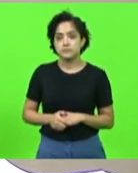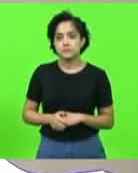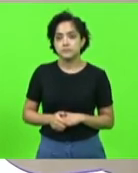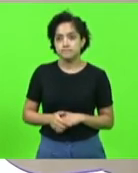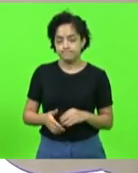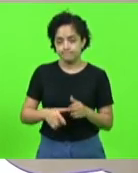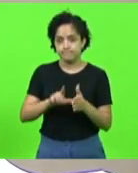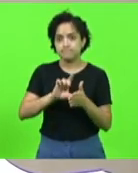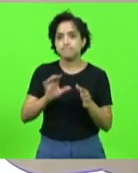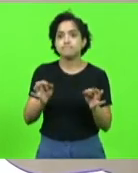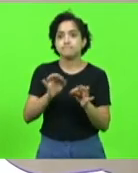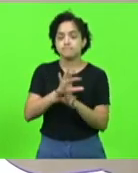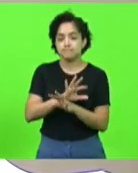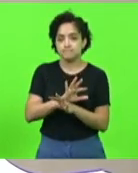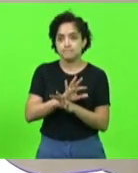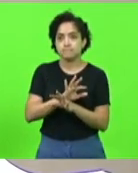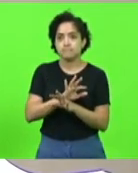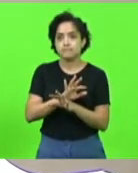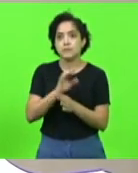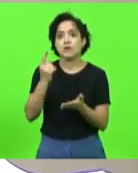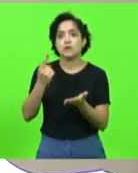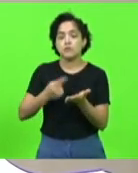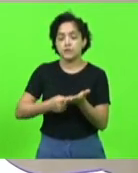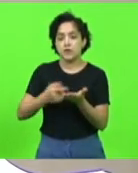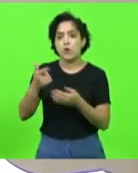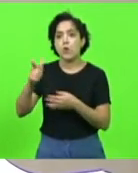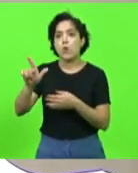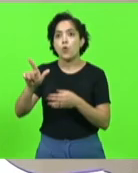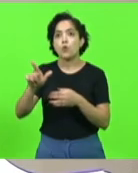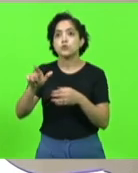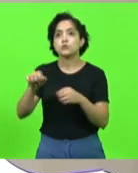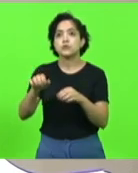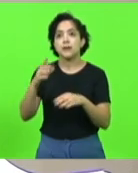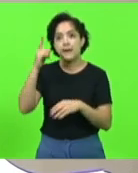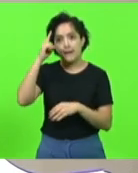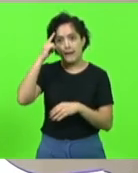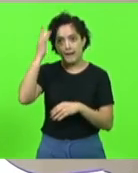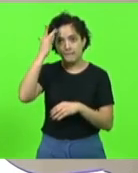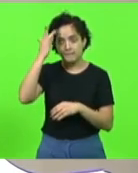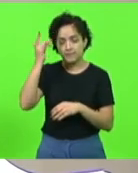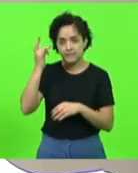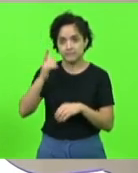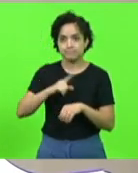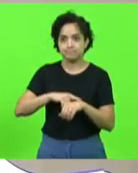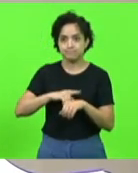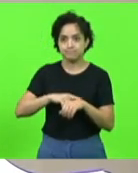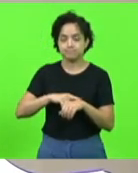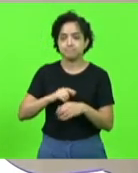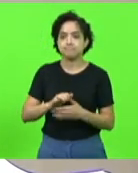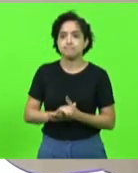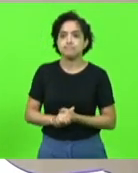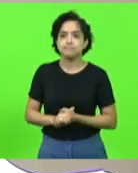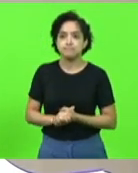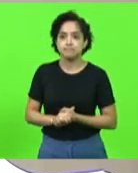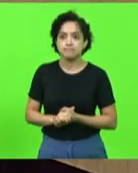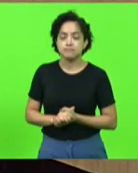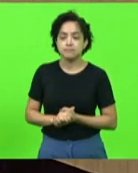Esta presidência, antes de encerrar a presente sessão, convoca outra sessão ordinária para amanhã no horário regimental. Está encerrada a presente sessão.